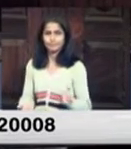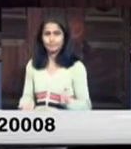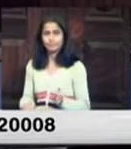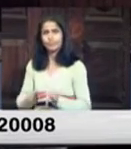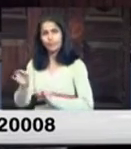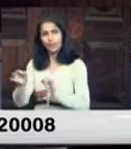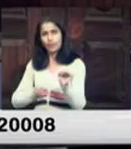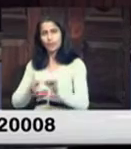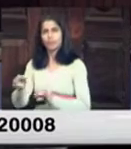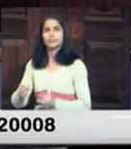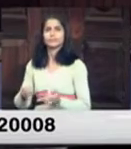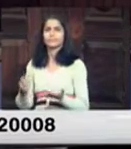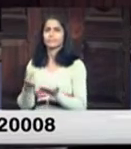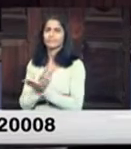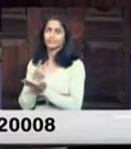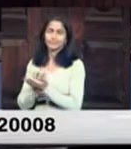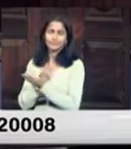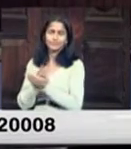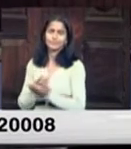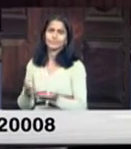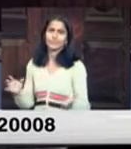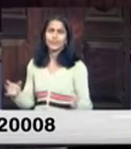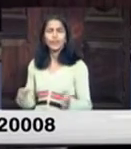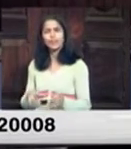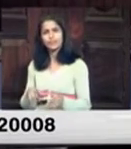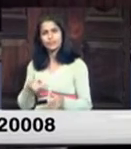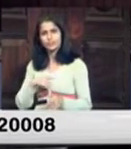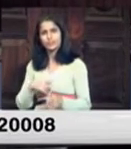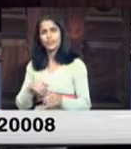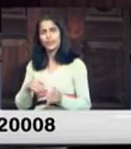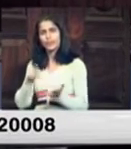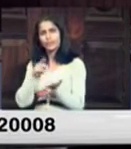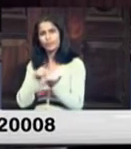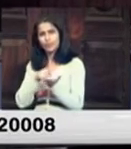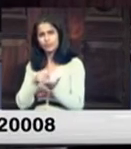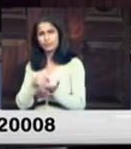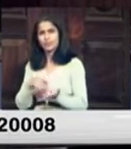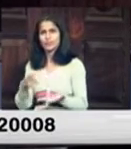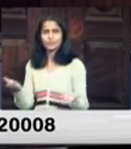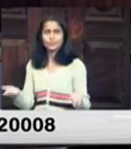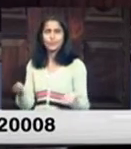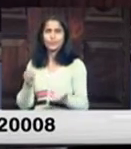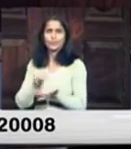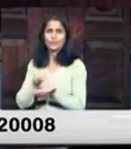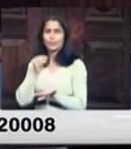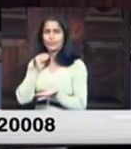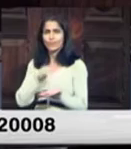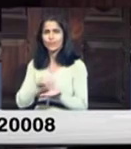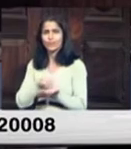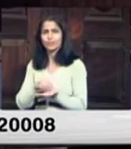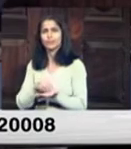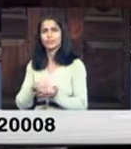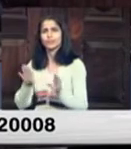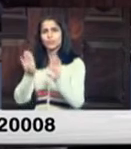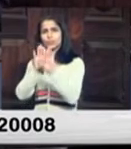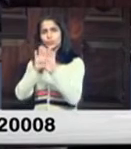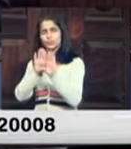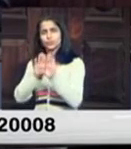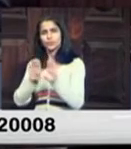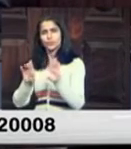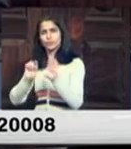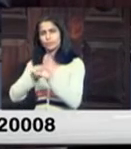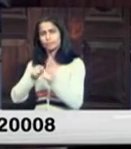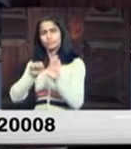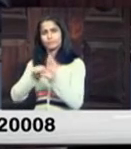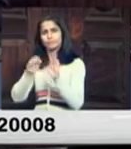planejamento descontextualizado, não leva em conta inúmeras variáveis. Como se fecha, para concluir, como se fecha uma escola, como se transferem alunos dessa para